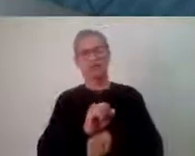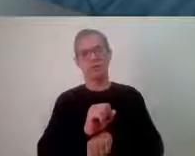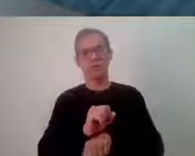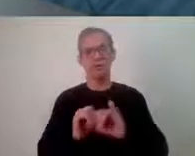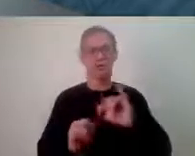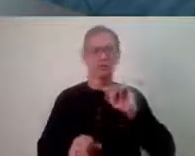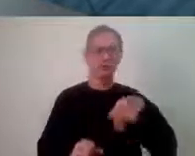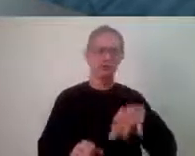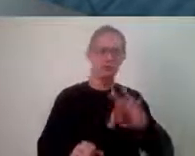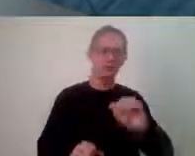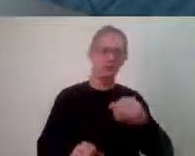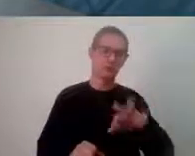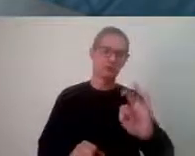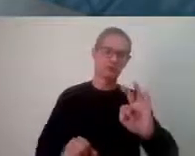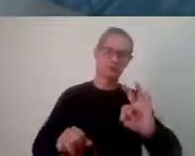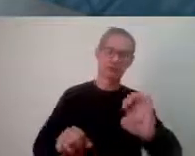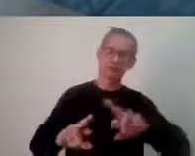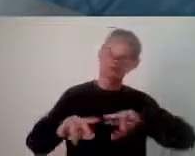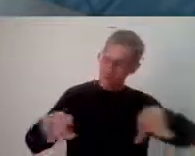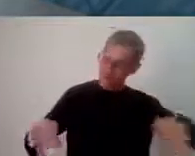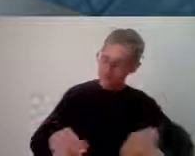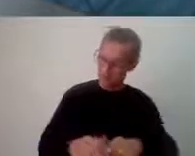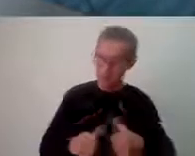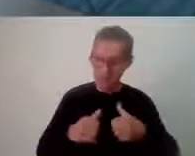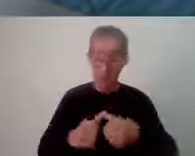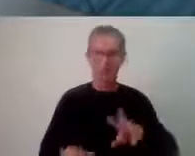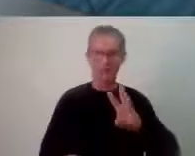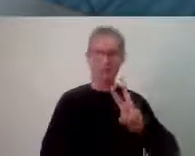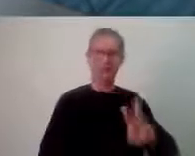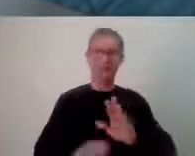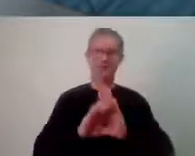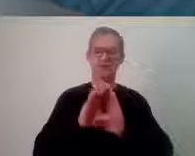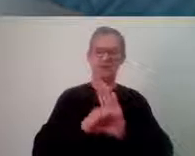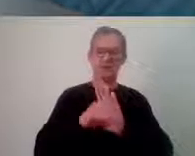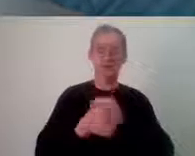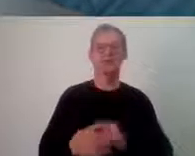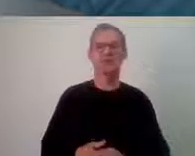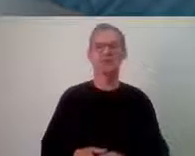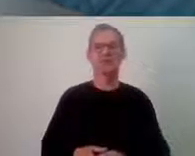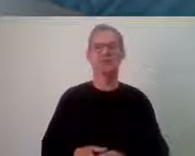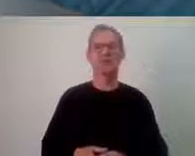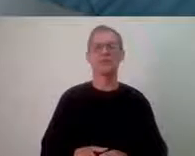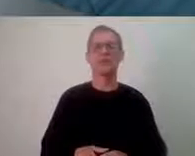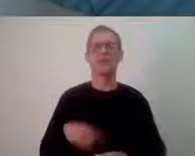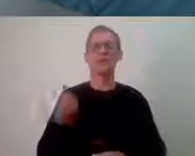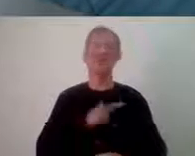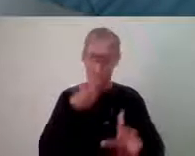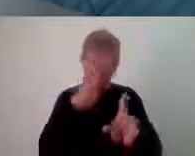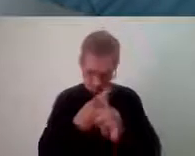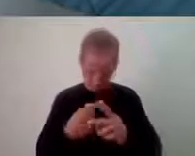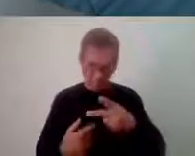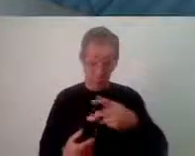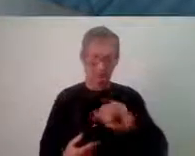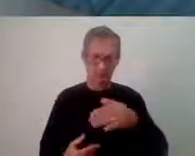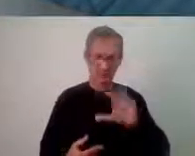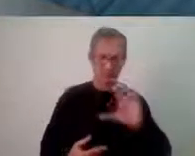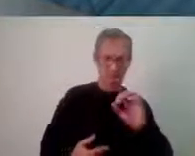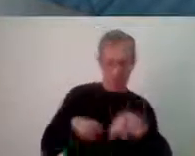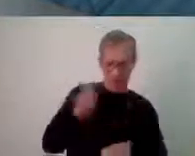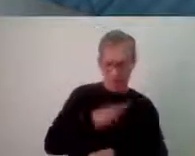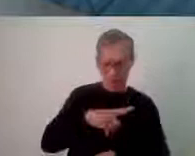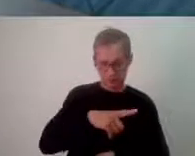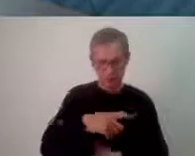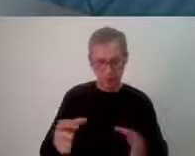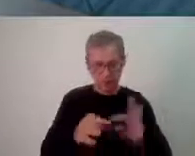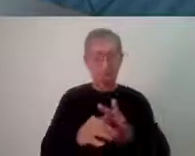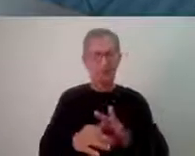instante. Essa aqui é a diferença entre essas três questões. Para a gente encontrar a posição, a gente